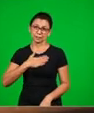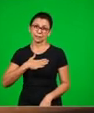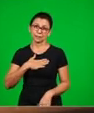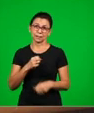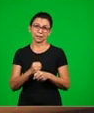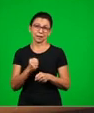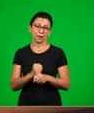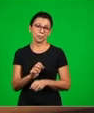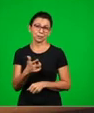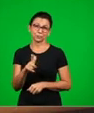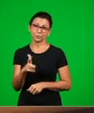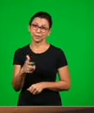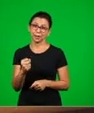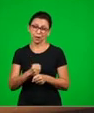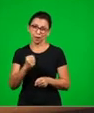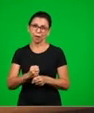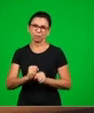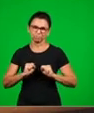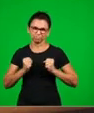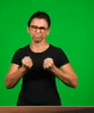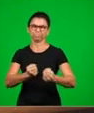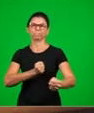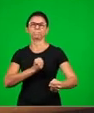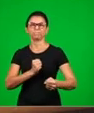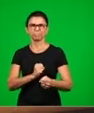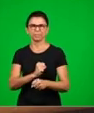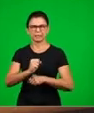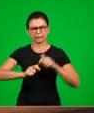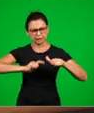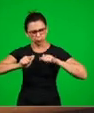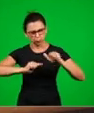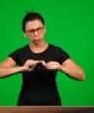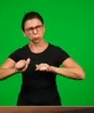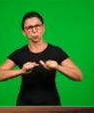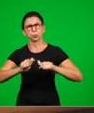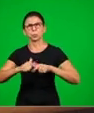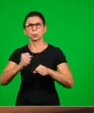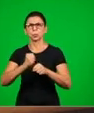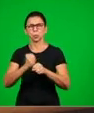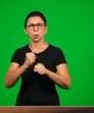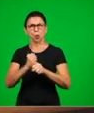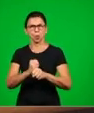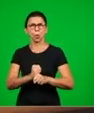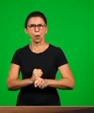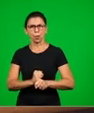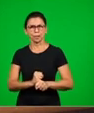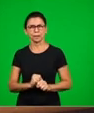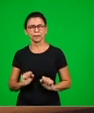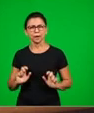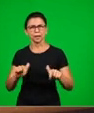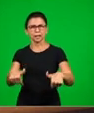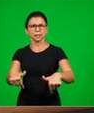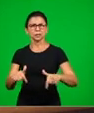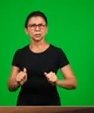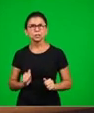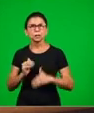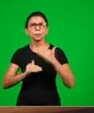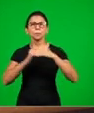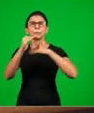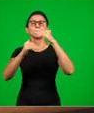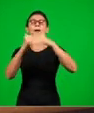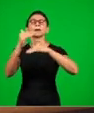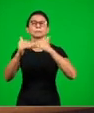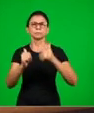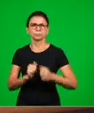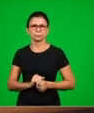achar. A obra realmente é trabalho, obra é serviço, obra é realização, obra ela é dinâmica, obra não é estática.